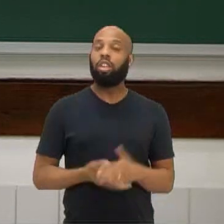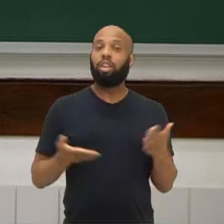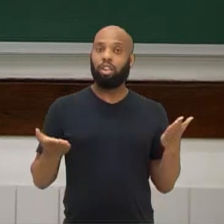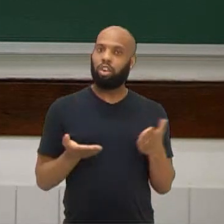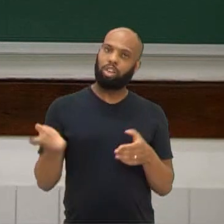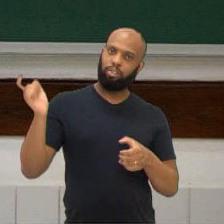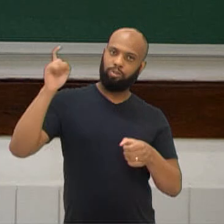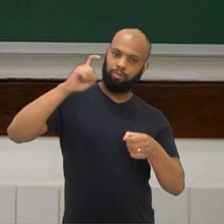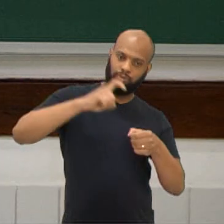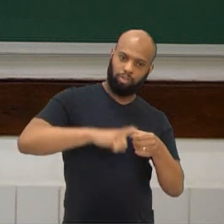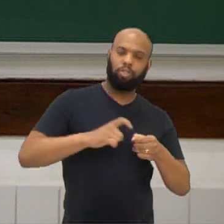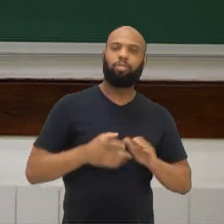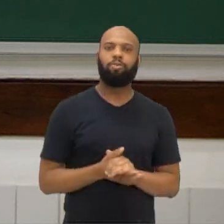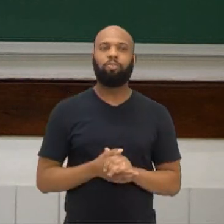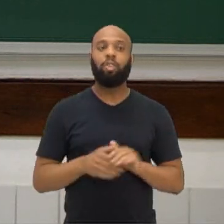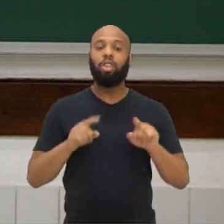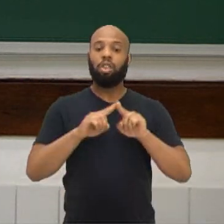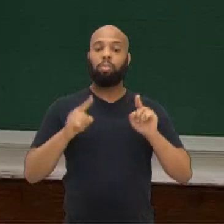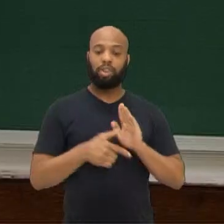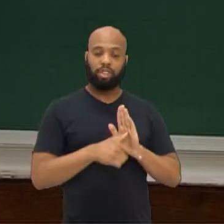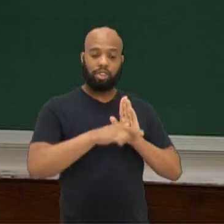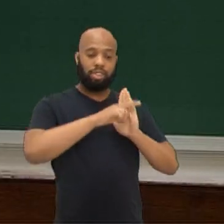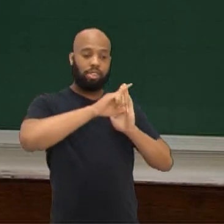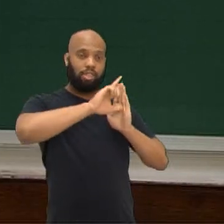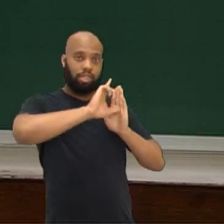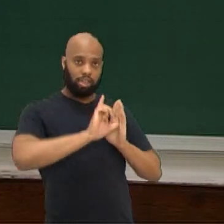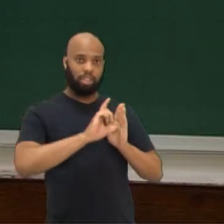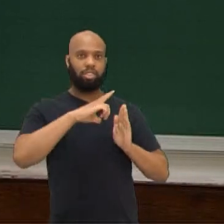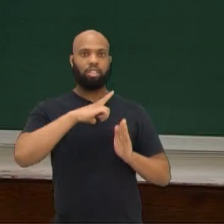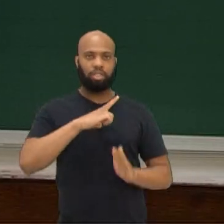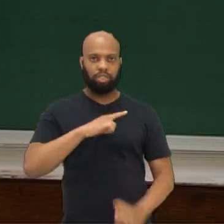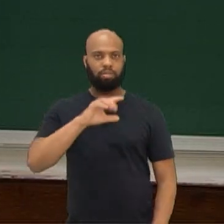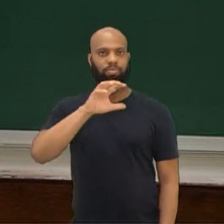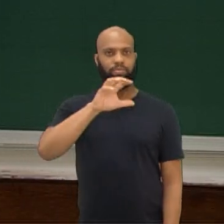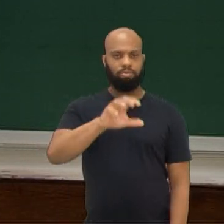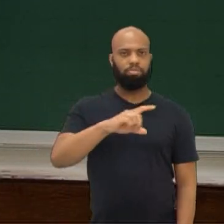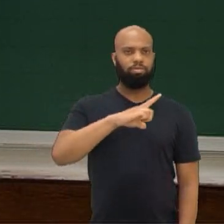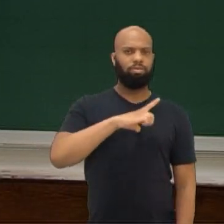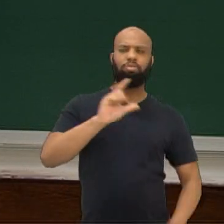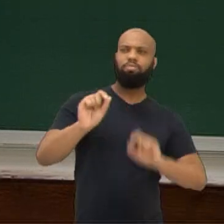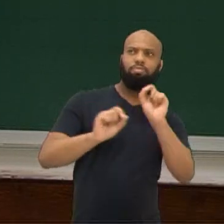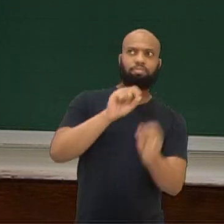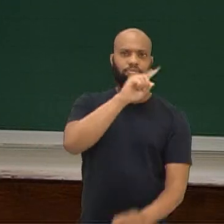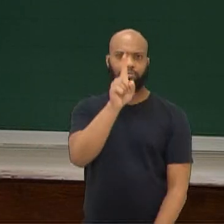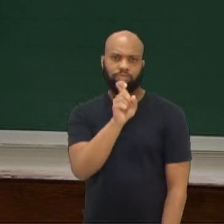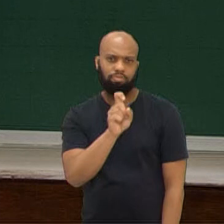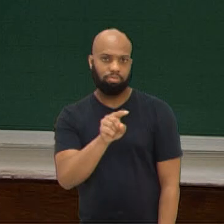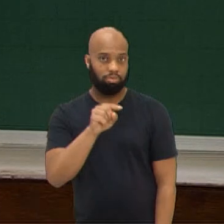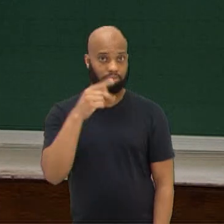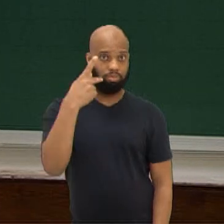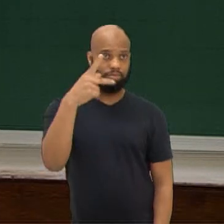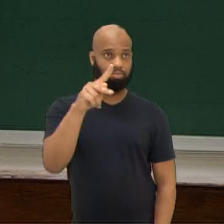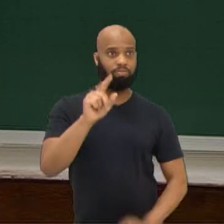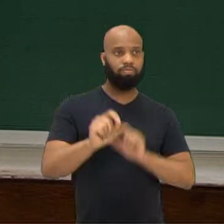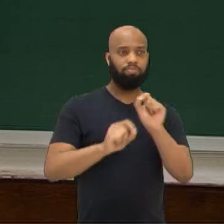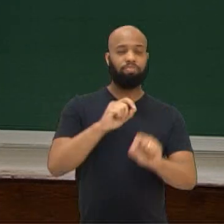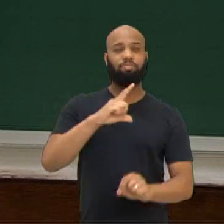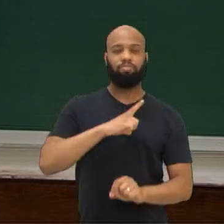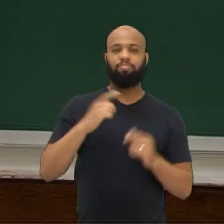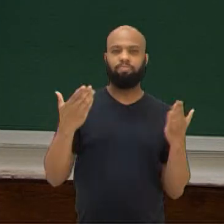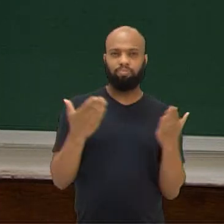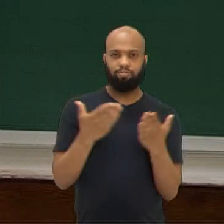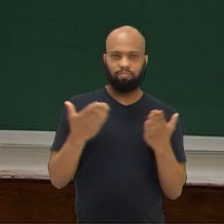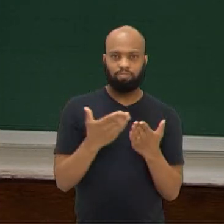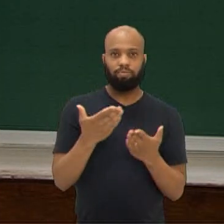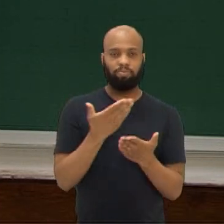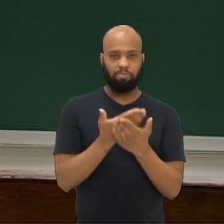Volvemos então. Antes de nós termos, de certa forma, aí as hipóteses de vocês, ¿os acordáis da classe